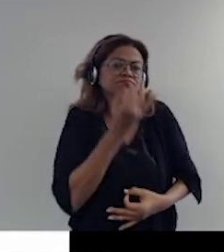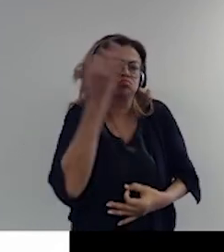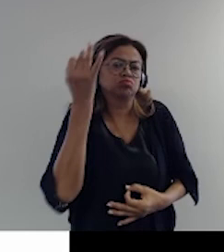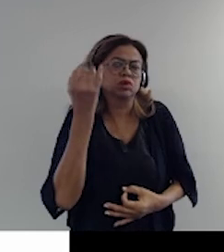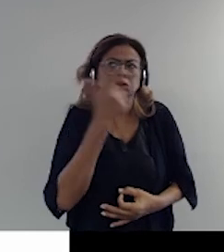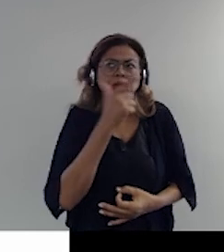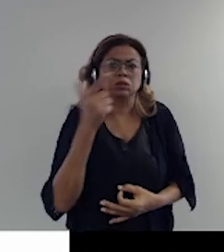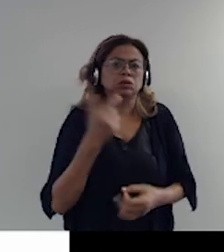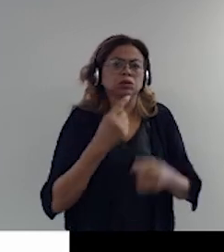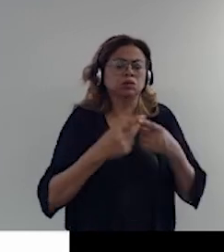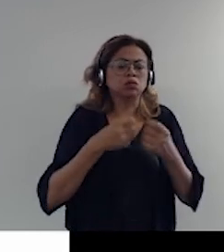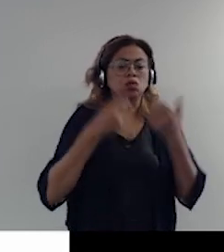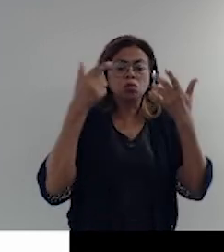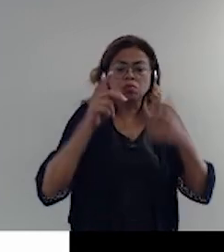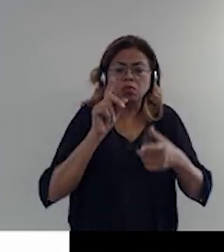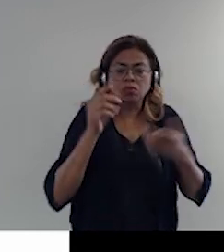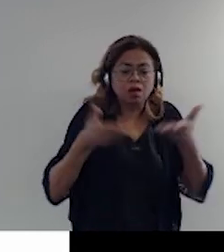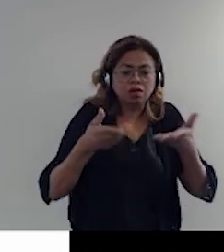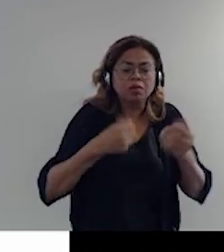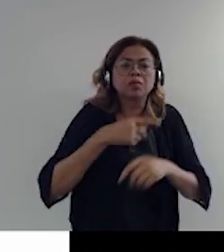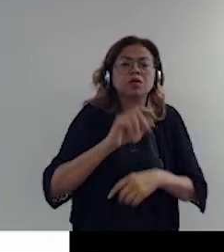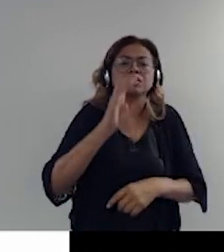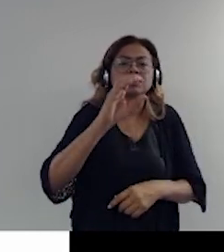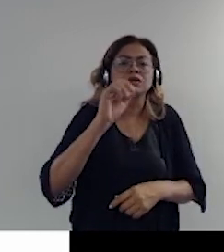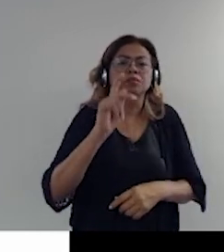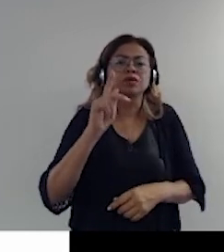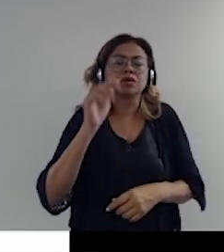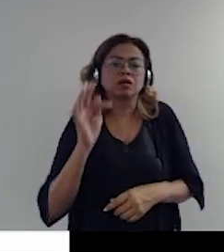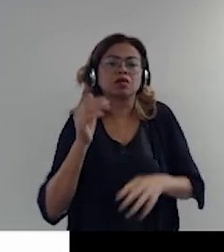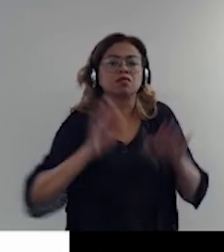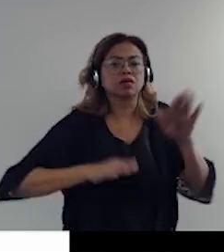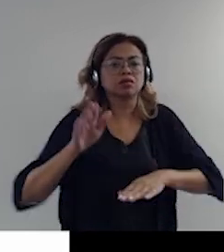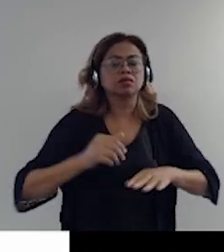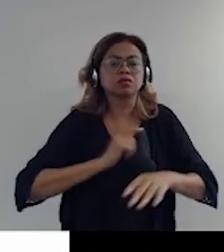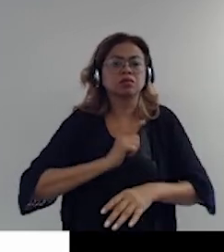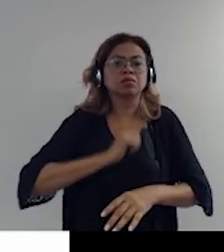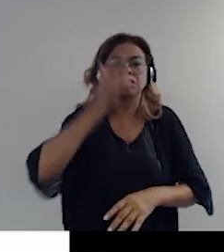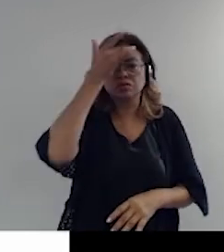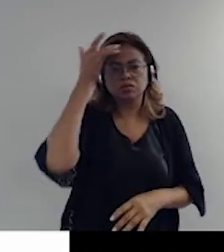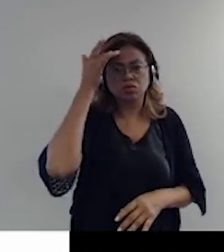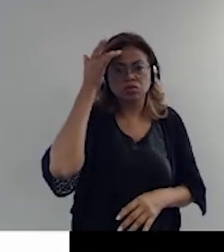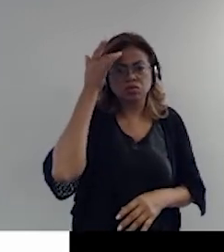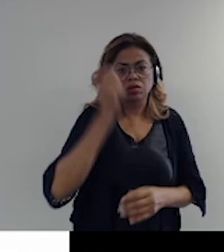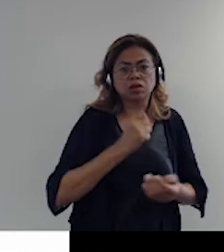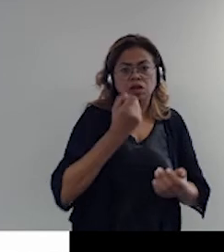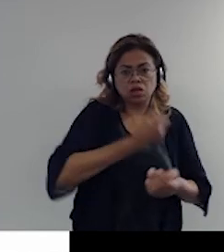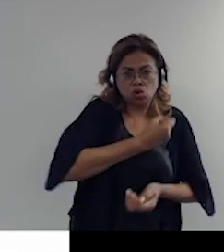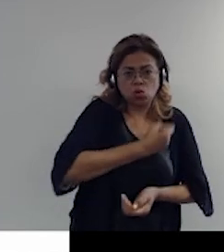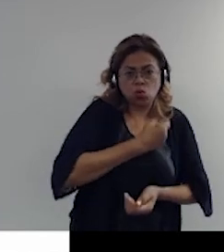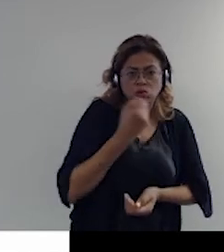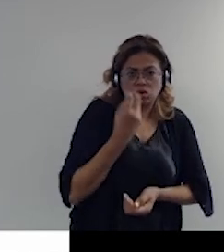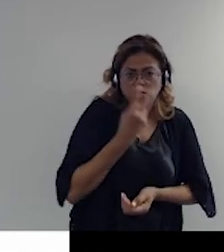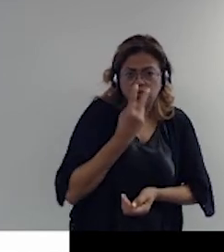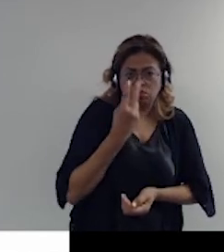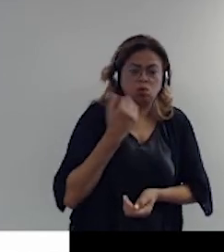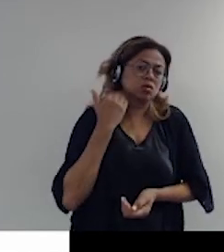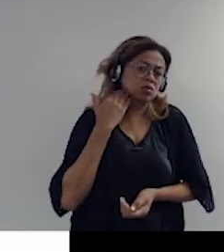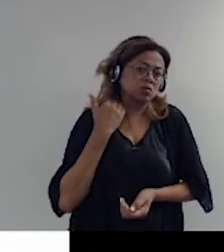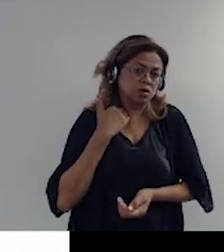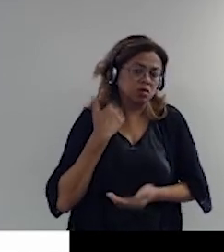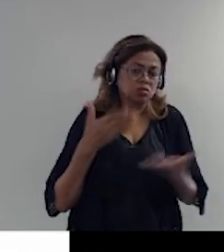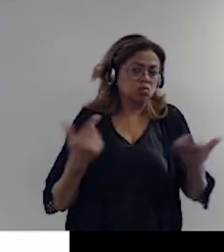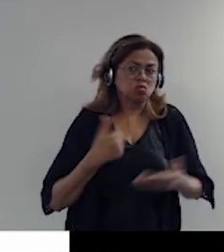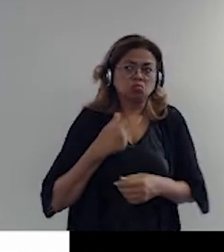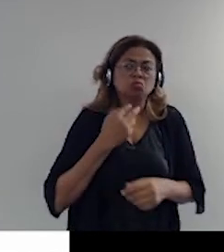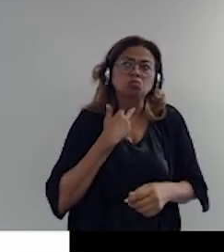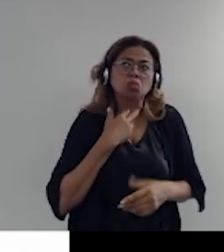pelo número de CPF que tem, e muitas vezes uma pessoa tem conta em 2 bancos, então a gente não pode falar em 23 milhões de